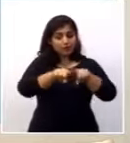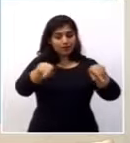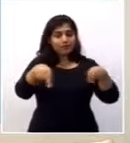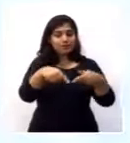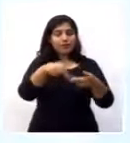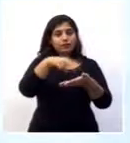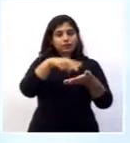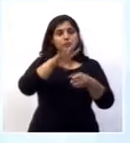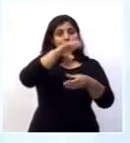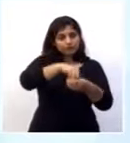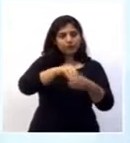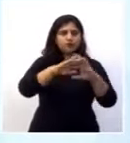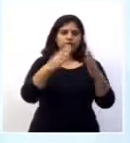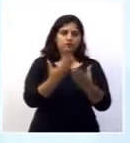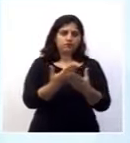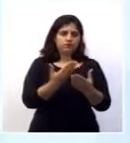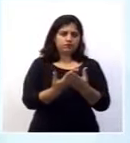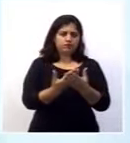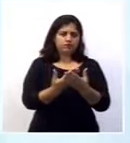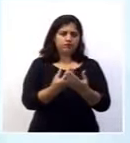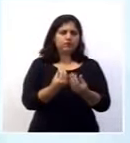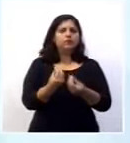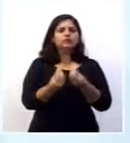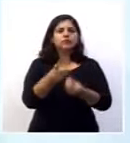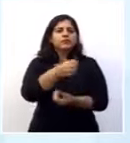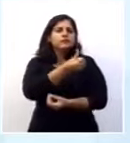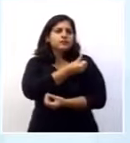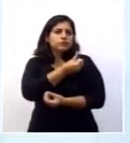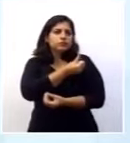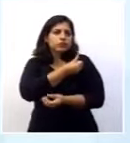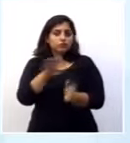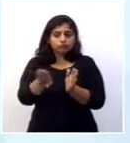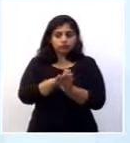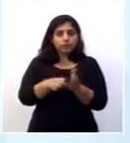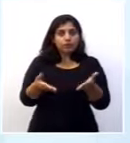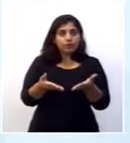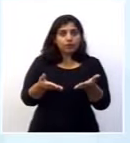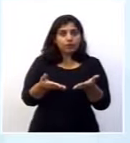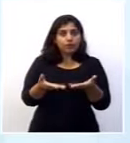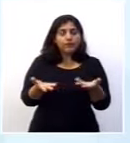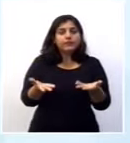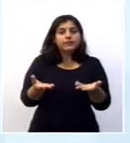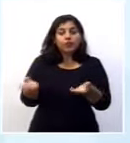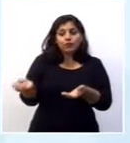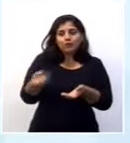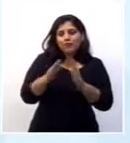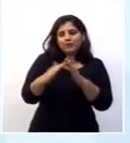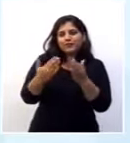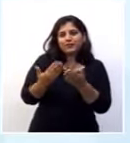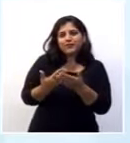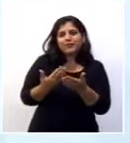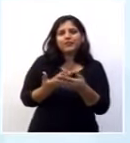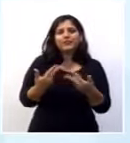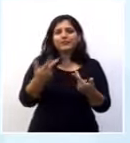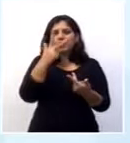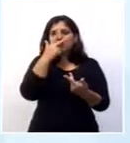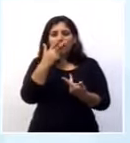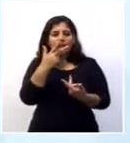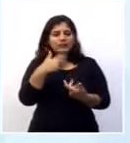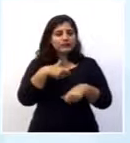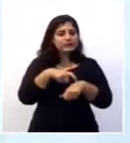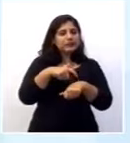leitura da sua escola, né? Como o sexto ano está chegando agora uma nova escola, talvez ainda não tenha